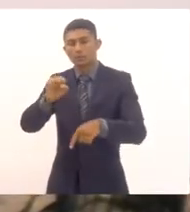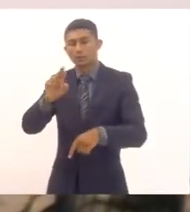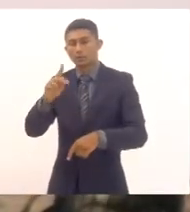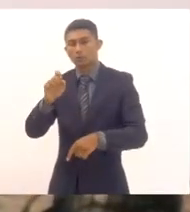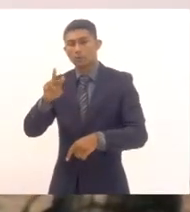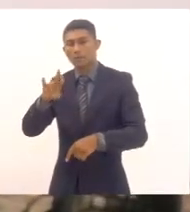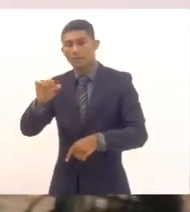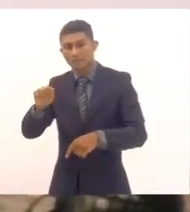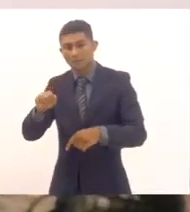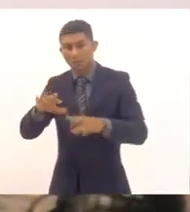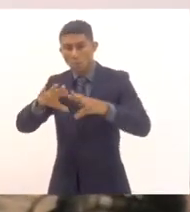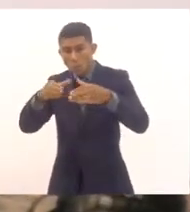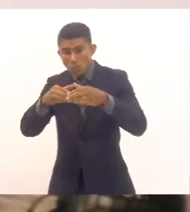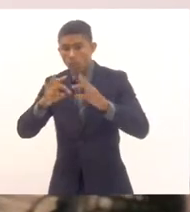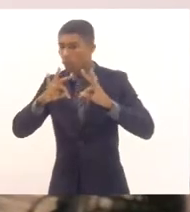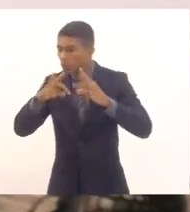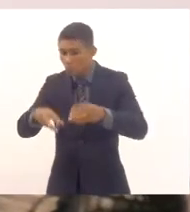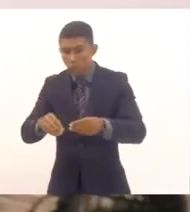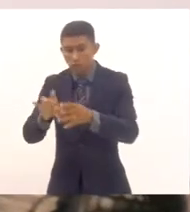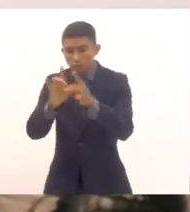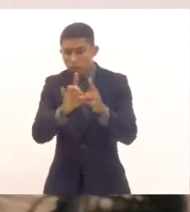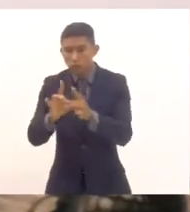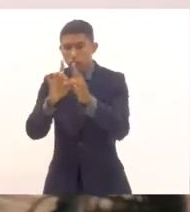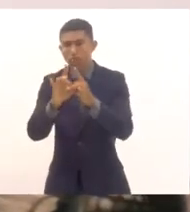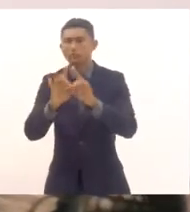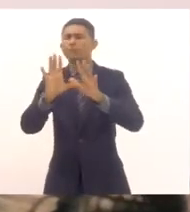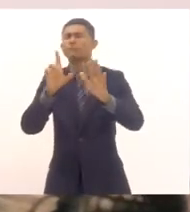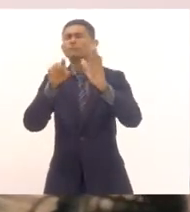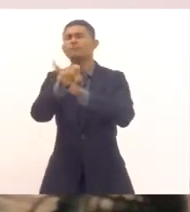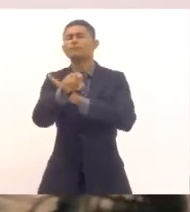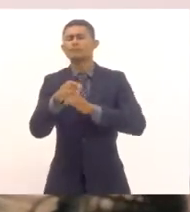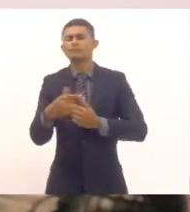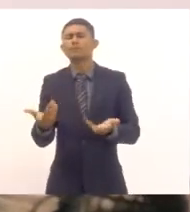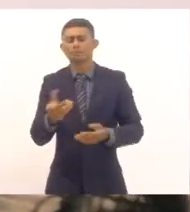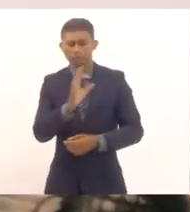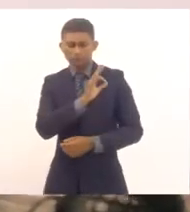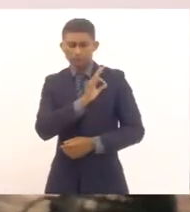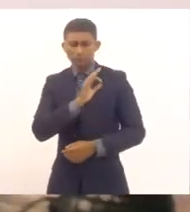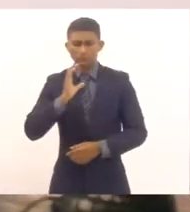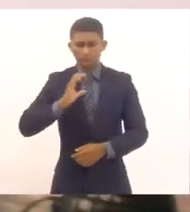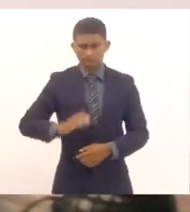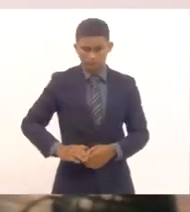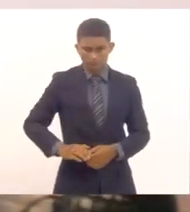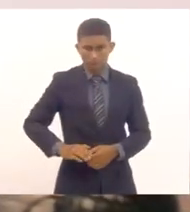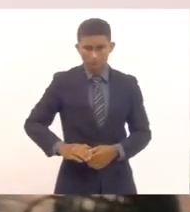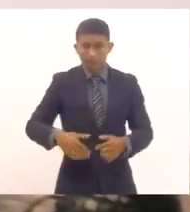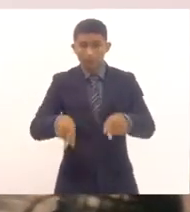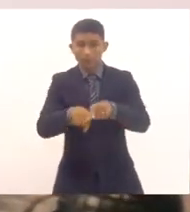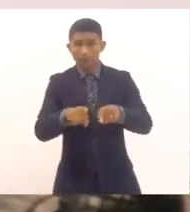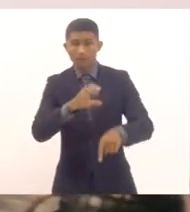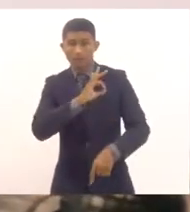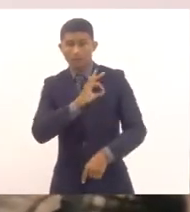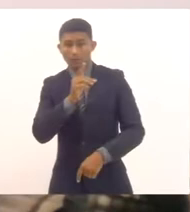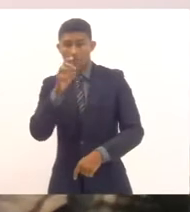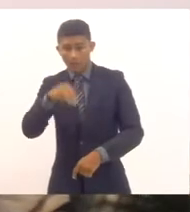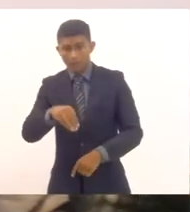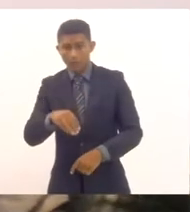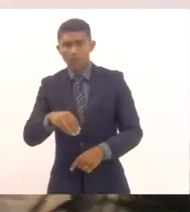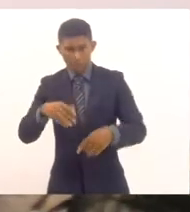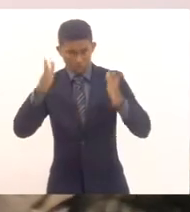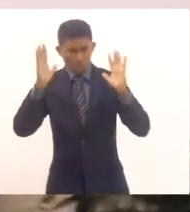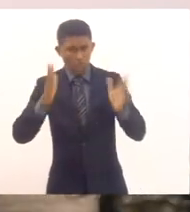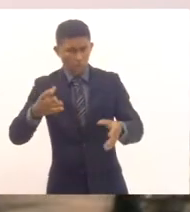da polícia militar e da polícia civil no momento certo se hoje a com a realização desse programa